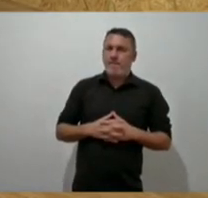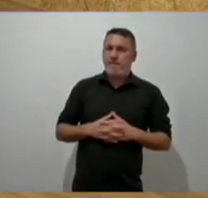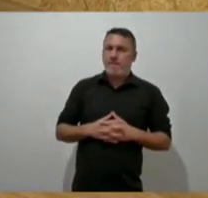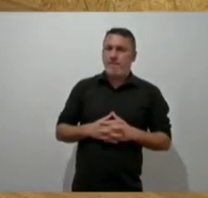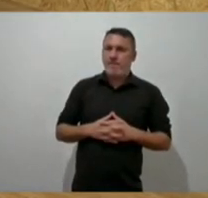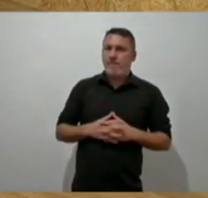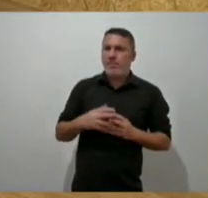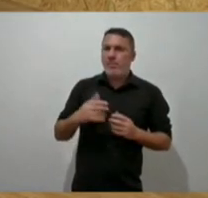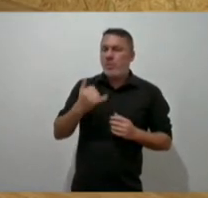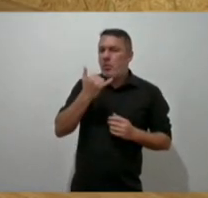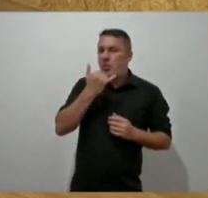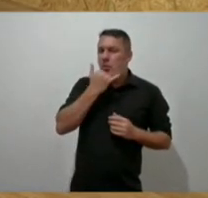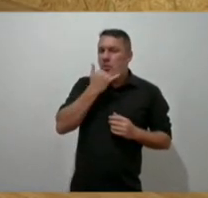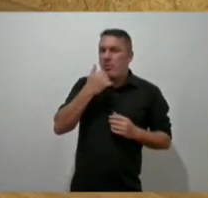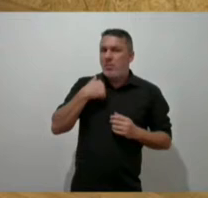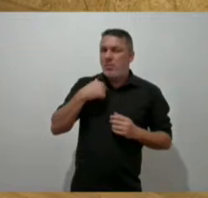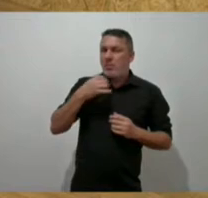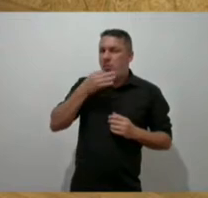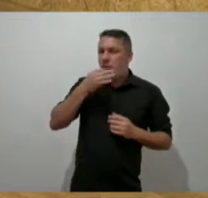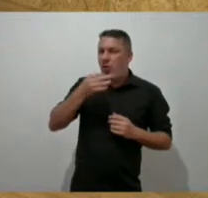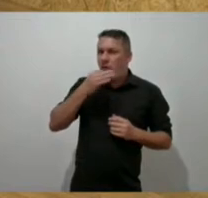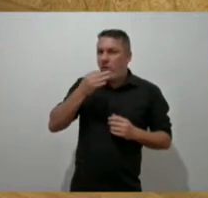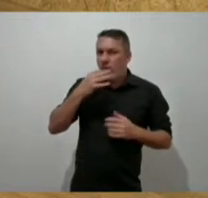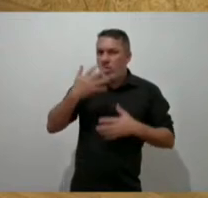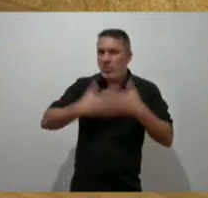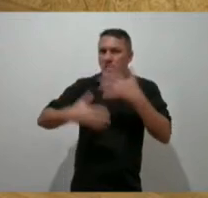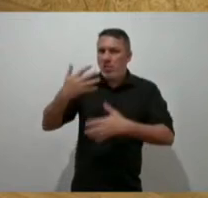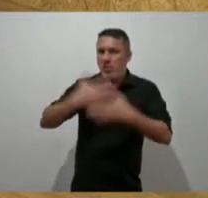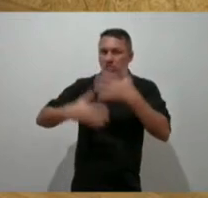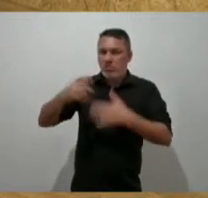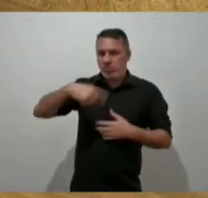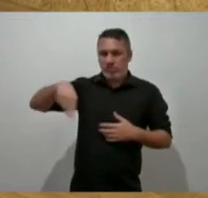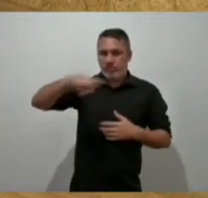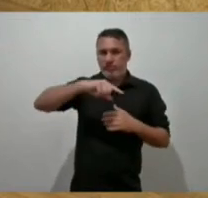ruim para os colegas em casa. Está dando para ouvir. Bom,